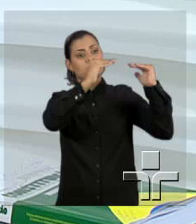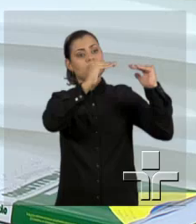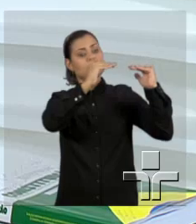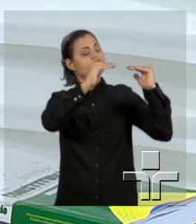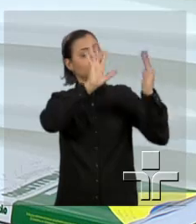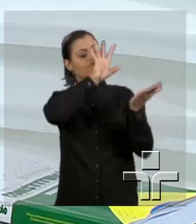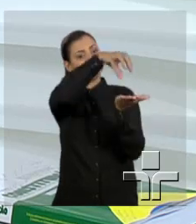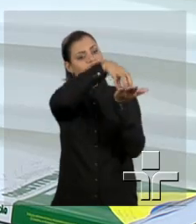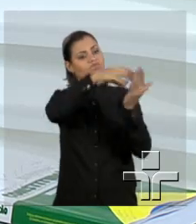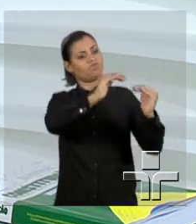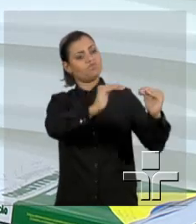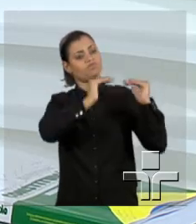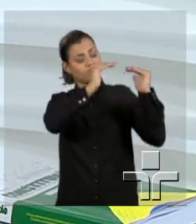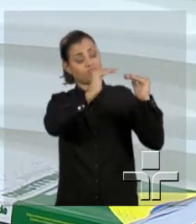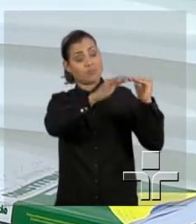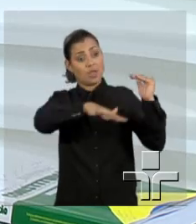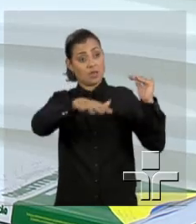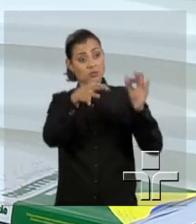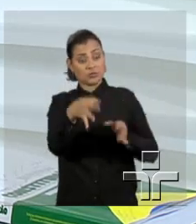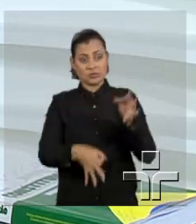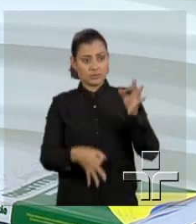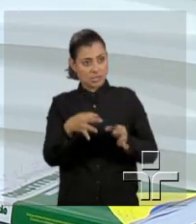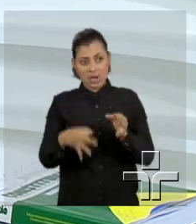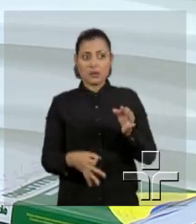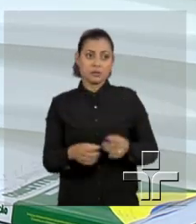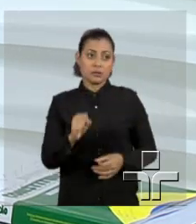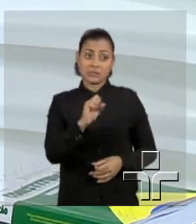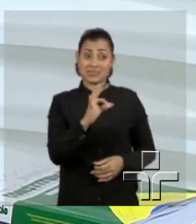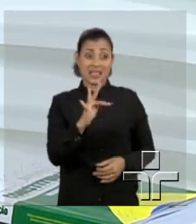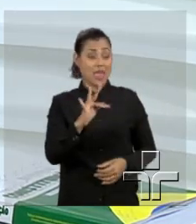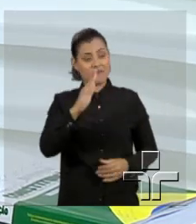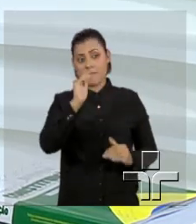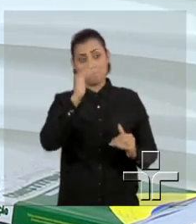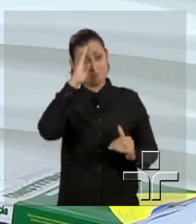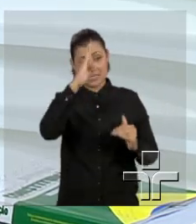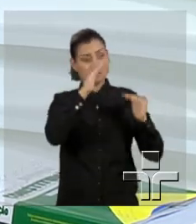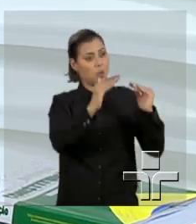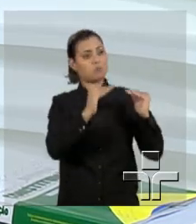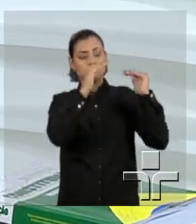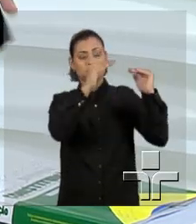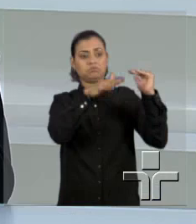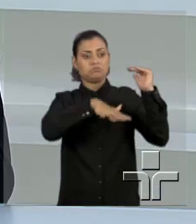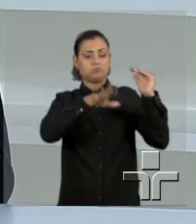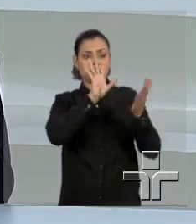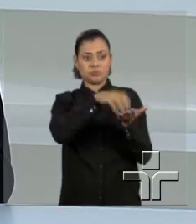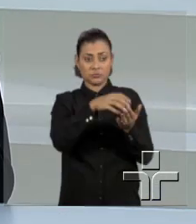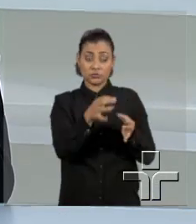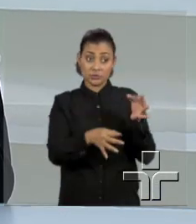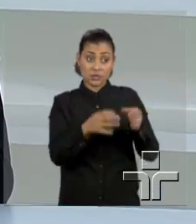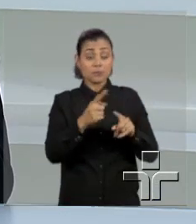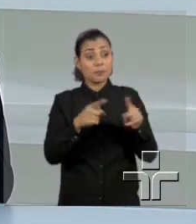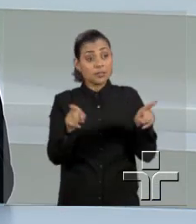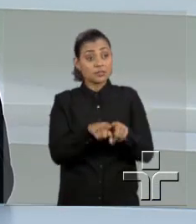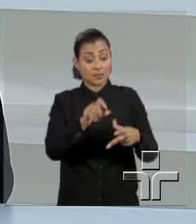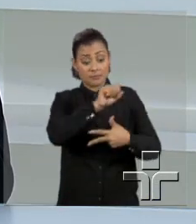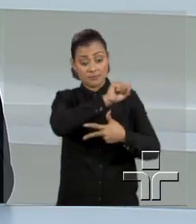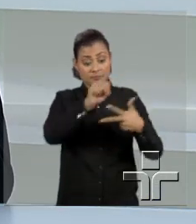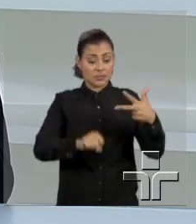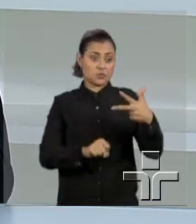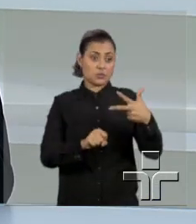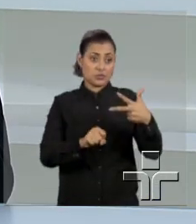cúpula do judiciário, está na fronde, no ápice do poder judiciário, e é o derradeiro no âmbito dos 3